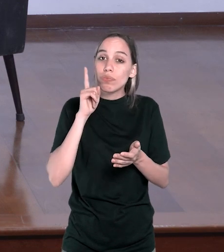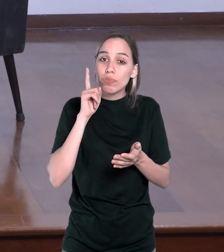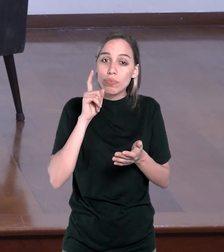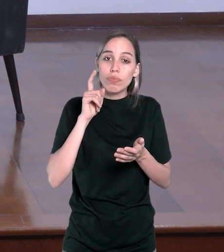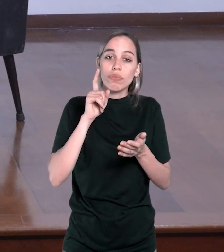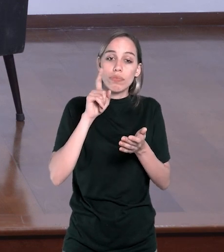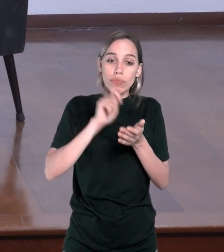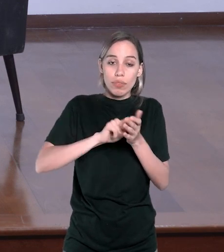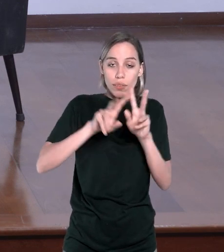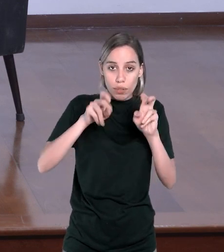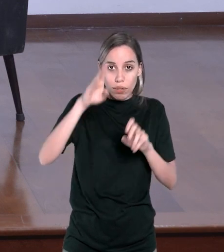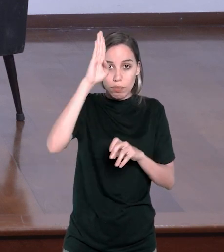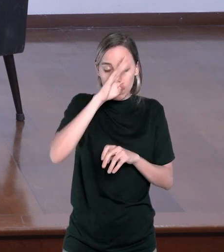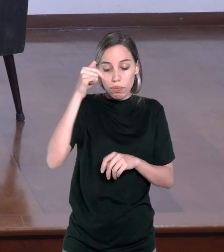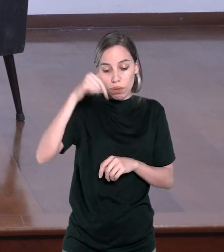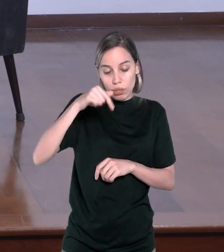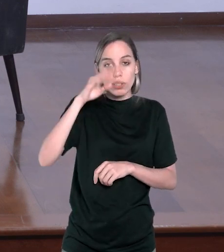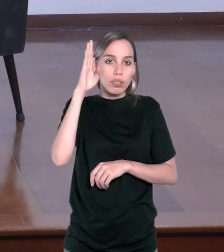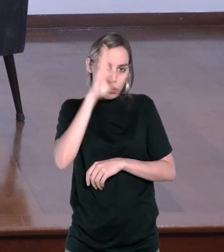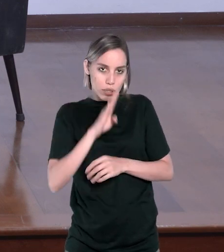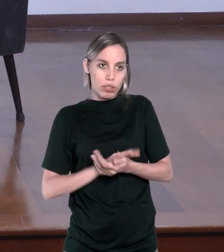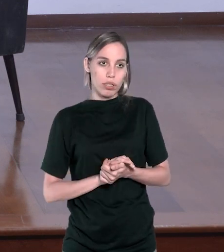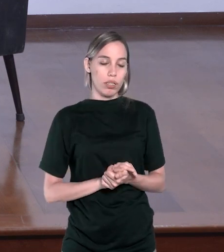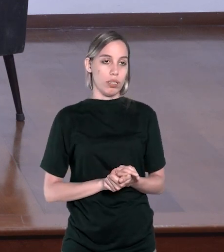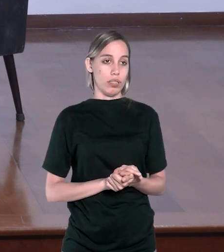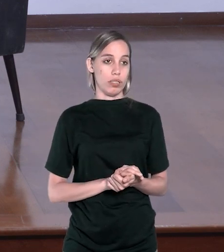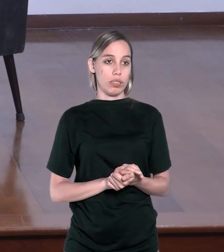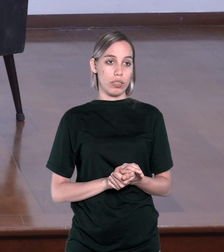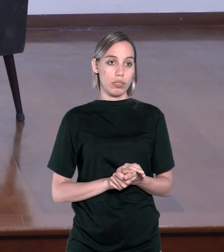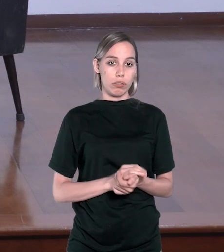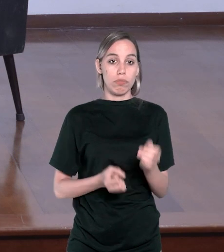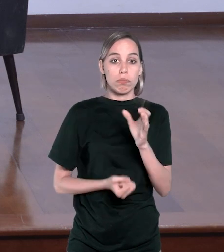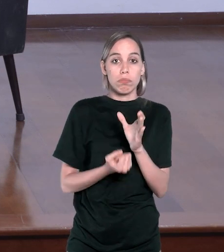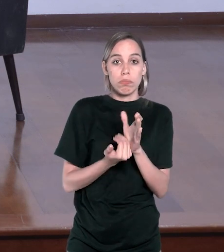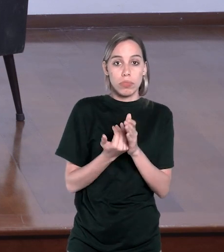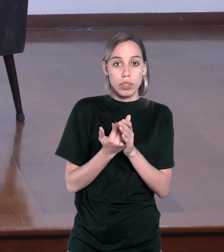mas eu acho que agora estão começando a surgir aqui alguns livros sobre escrita, né?